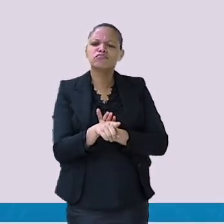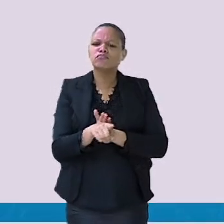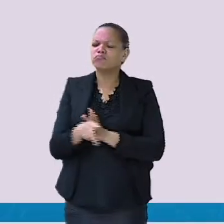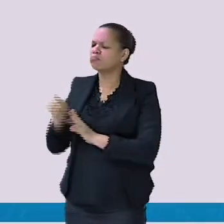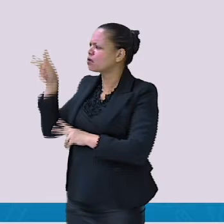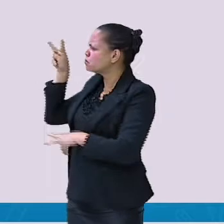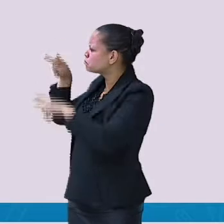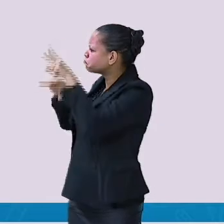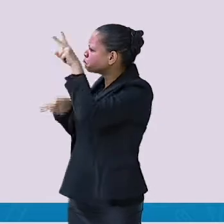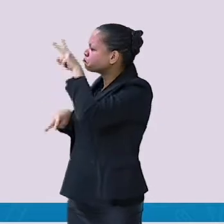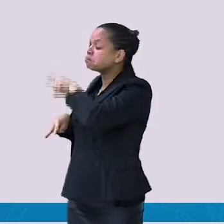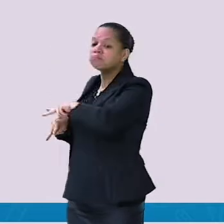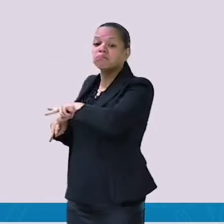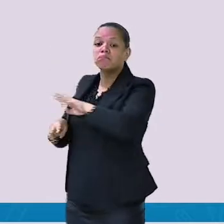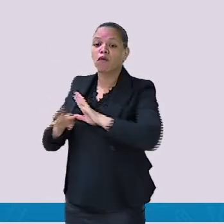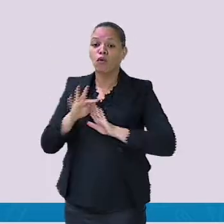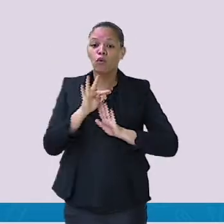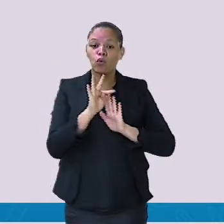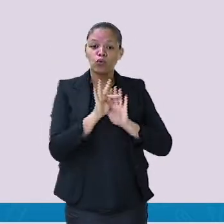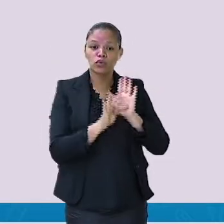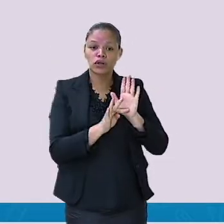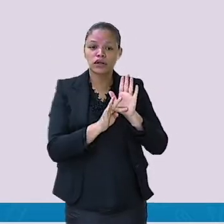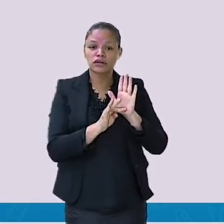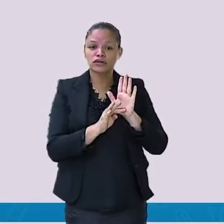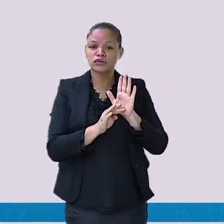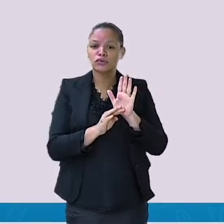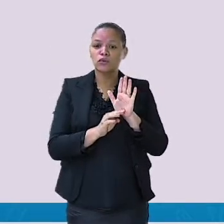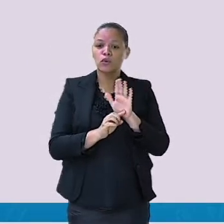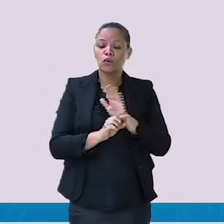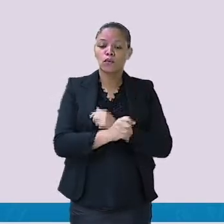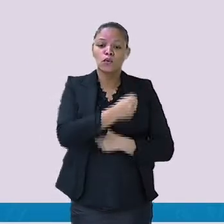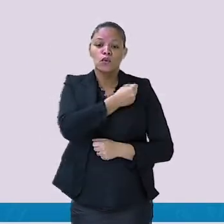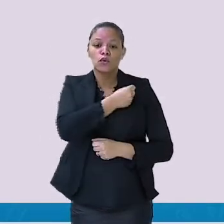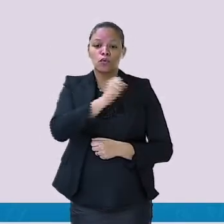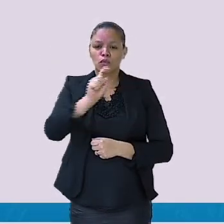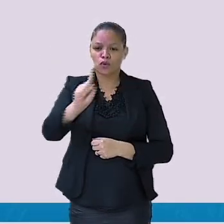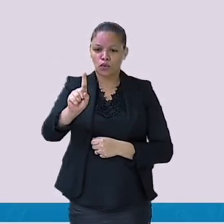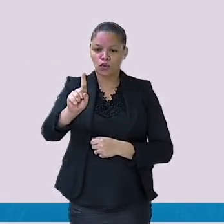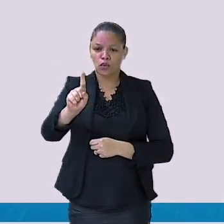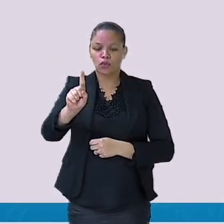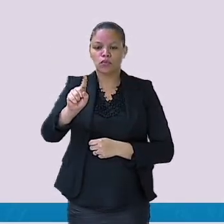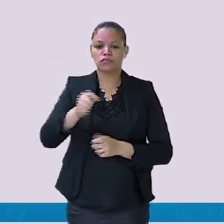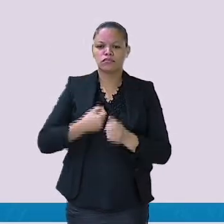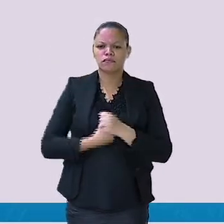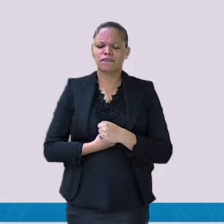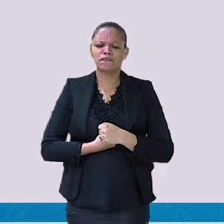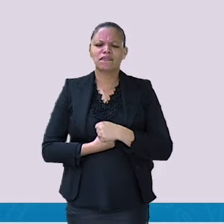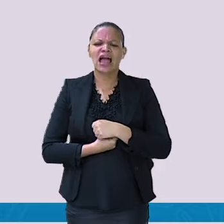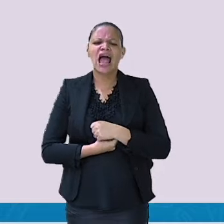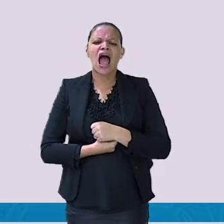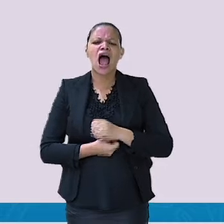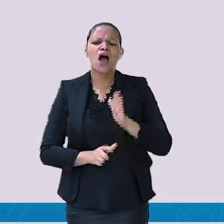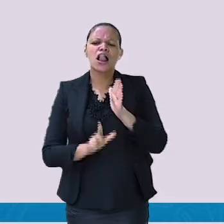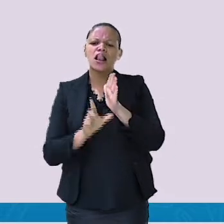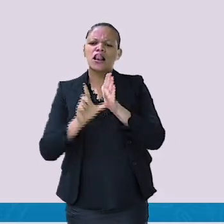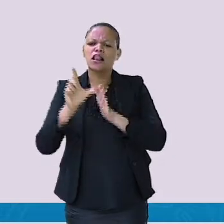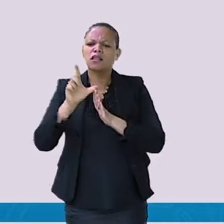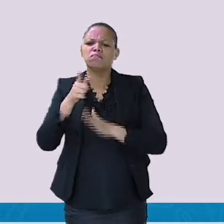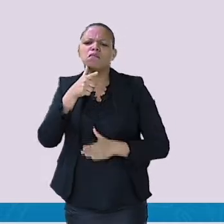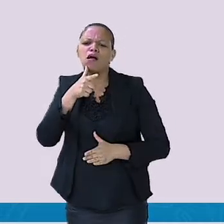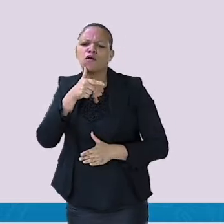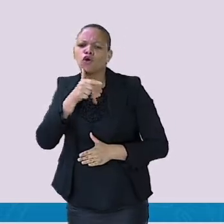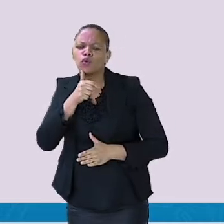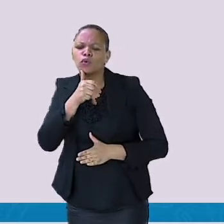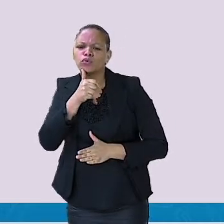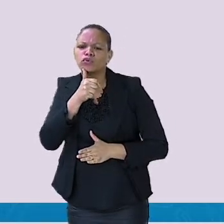de água a tromba de um elefante suga de uma só vez? Então, nós não estamos falando da quantidade